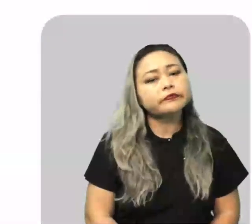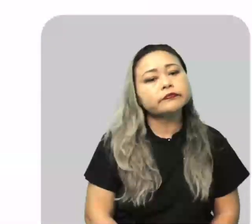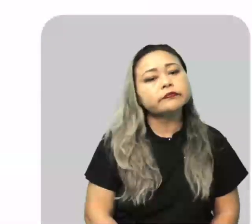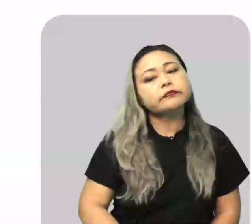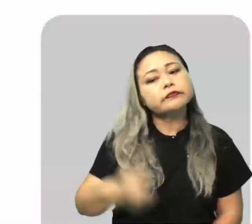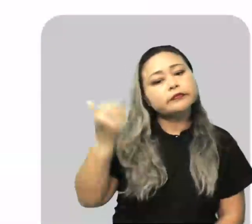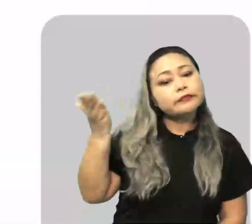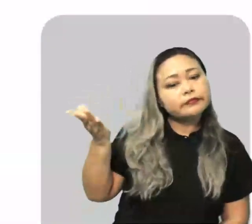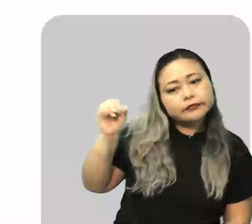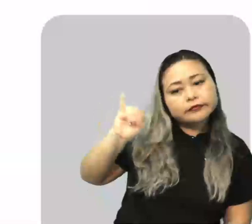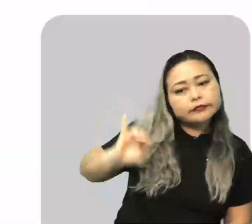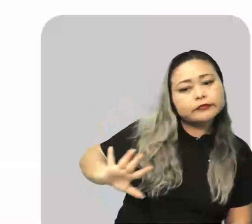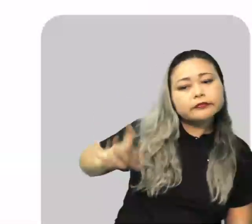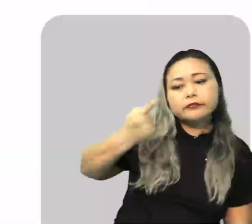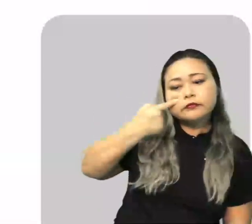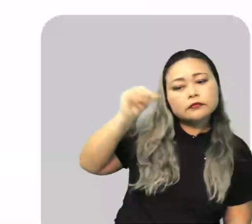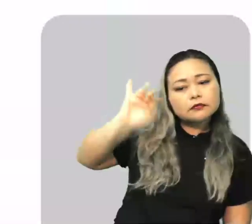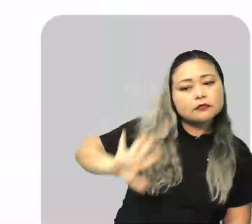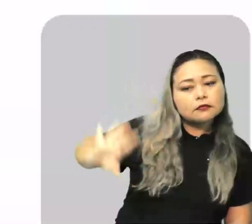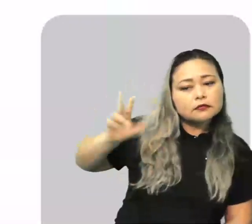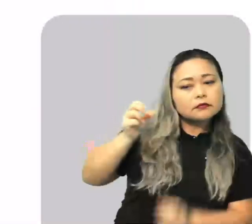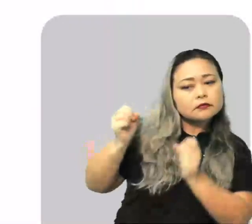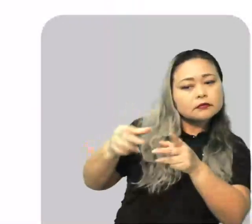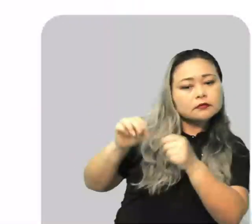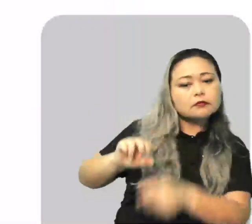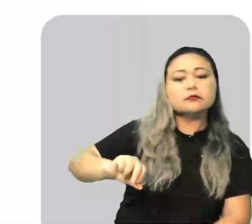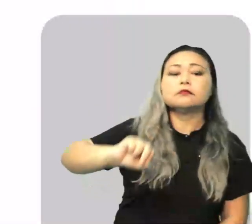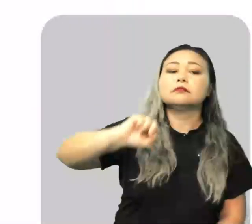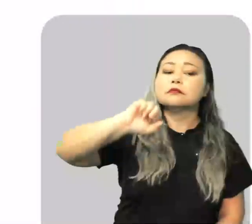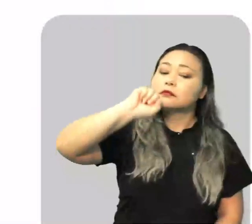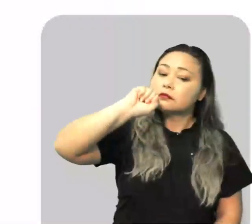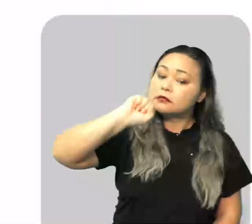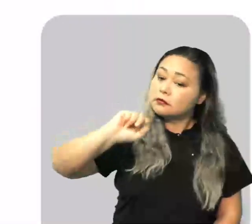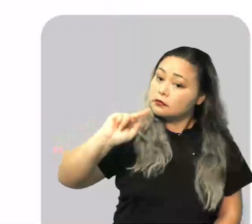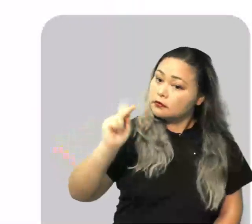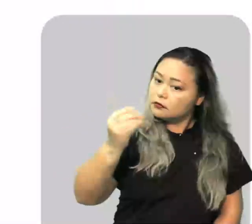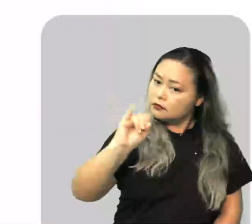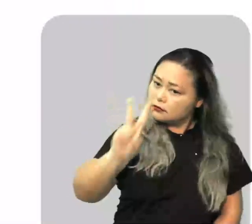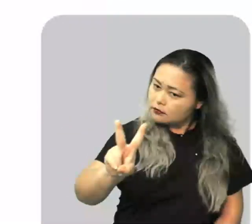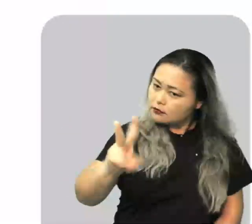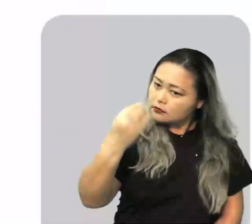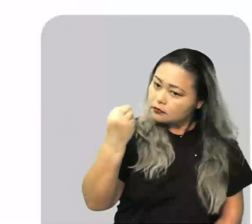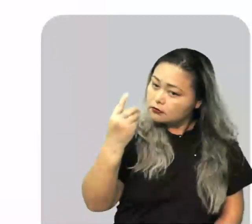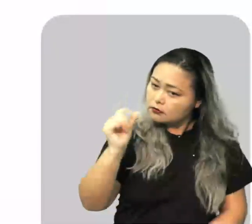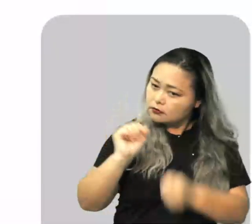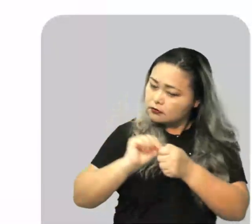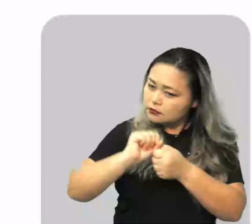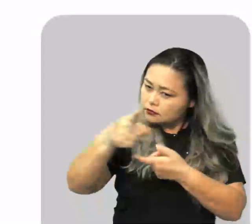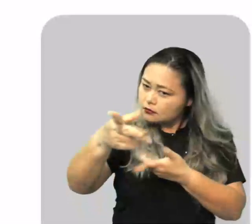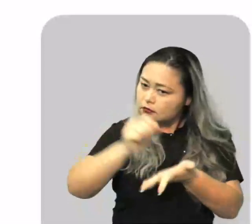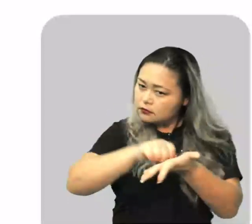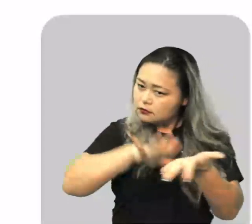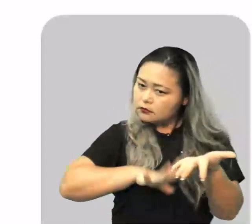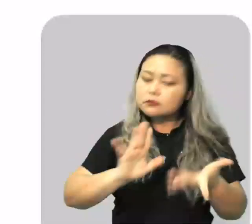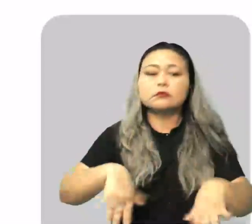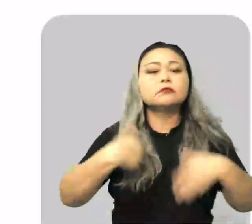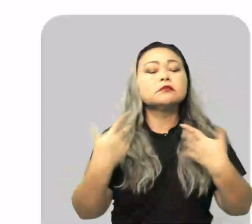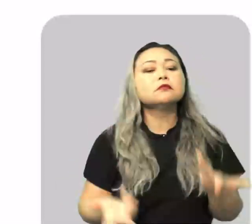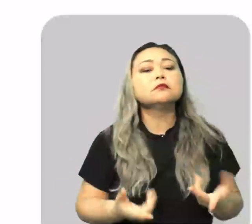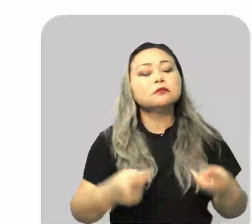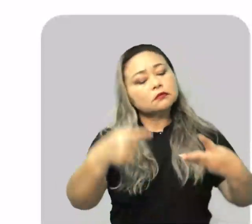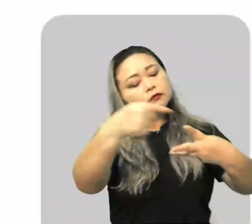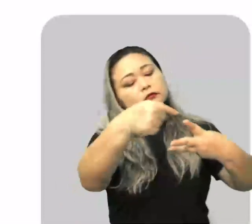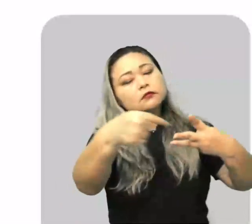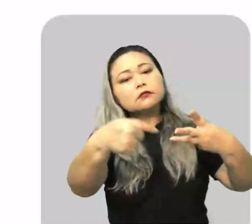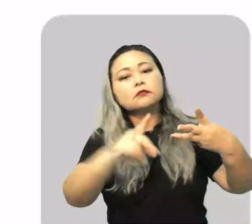Olha lá o desenho, né, a imagem do vírus do HIV, então, para você ter uma ideia aí de como é que você vai fazer seu trabalho. Existem 3